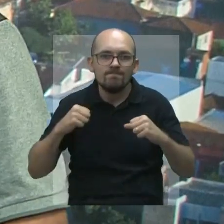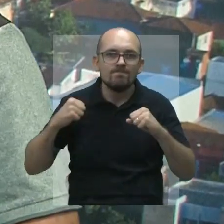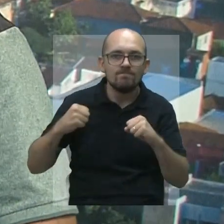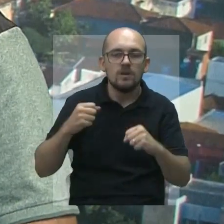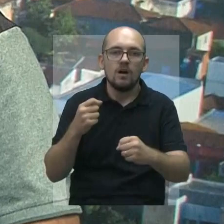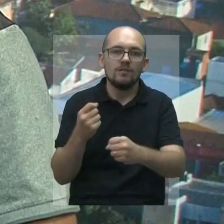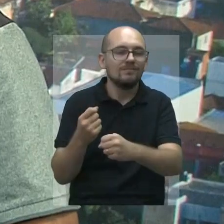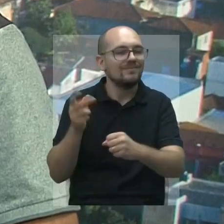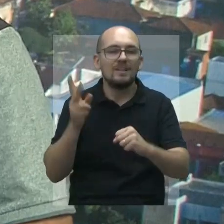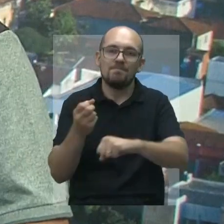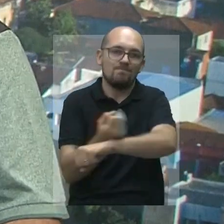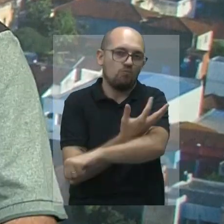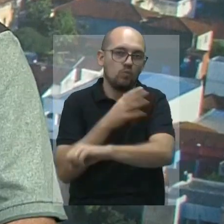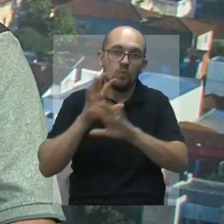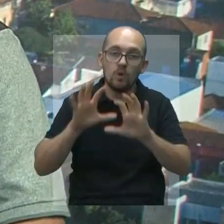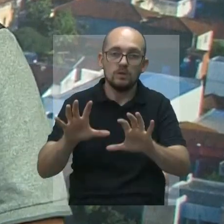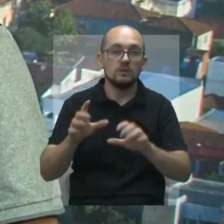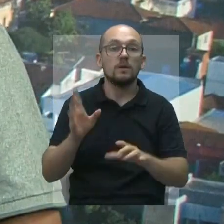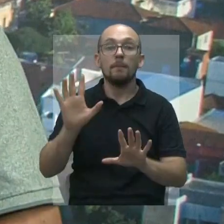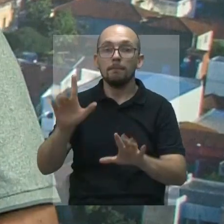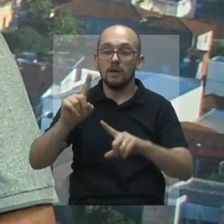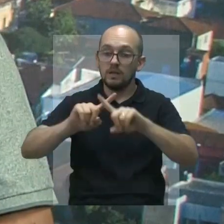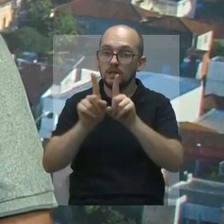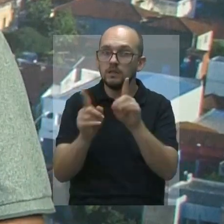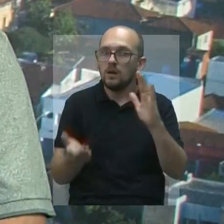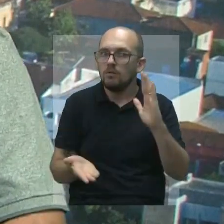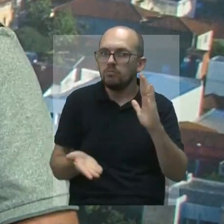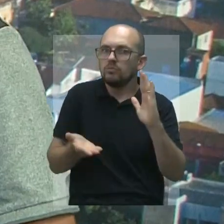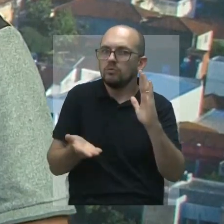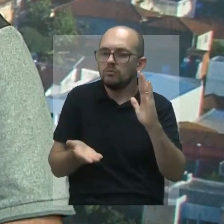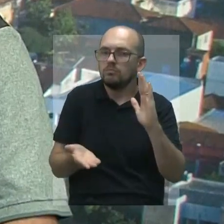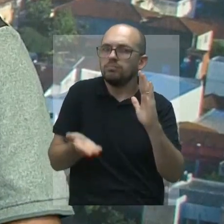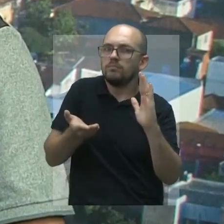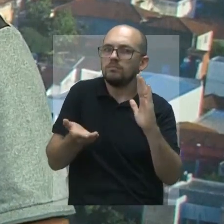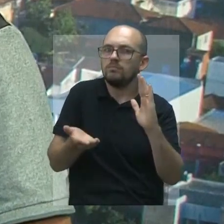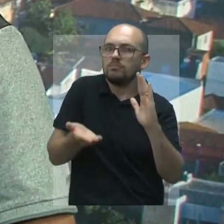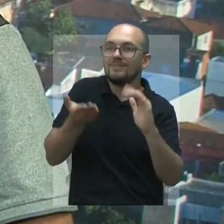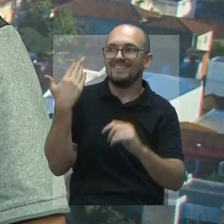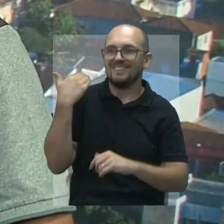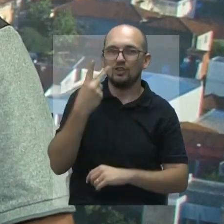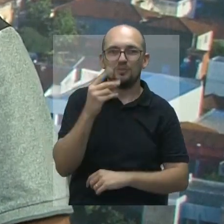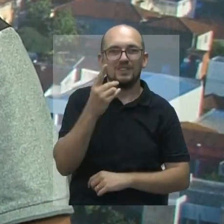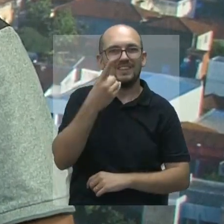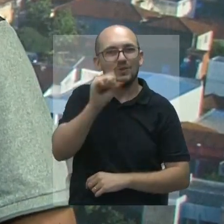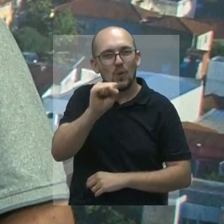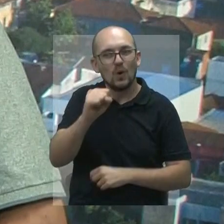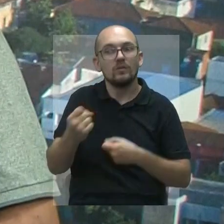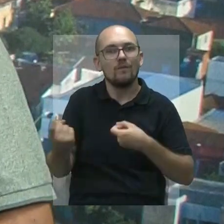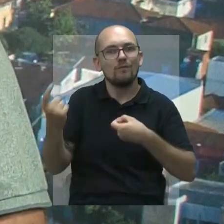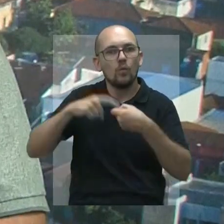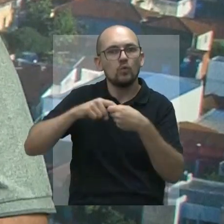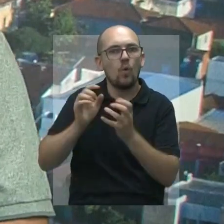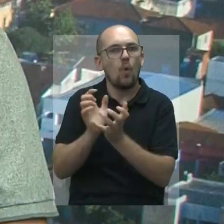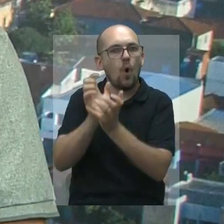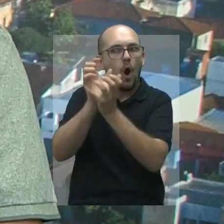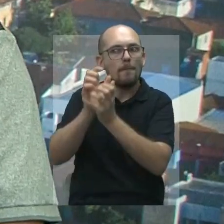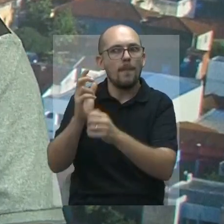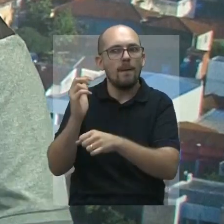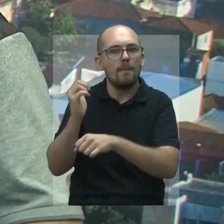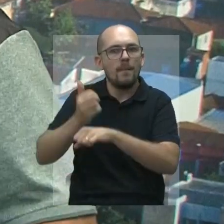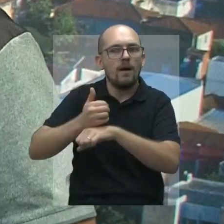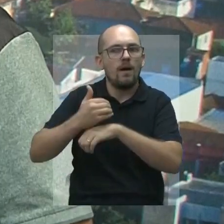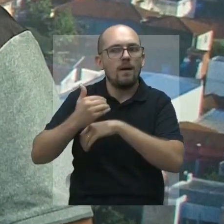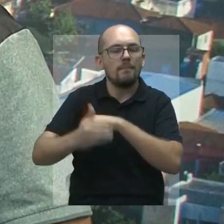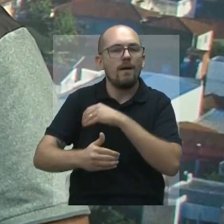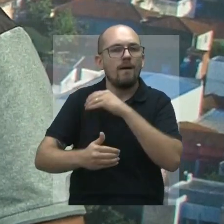do 15 estar voltando aí no cenário nacional desde 2018, voltando a disputar a Copa São Paulo de Futebol Júnior, agora de forma inédita, Jaú